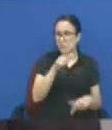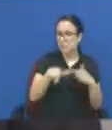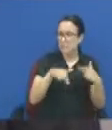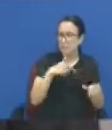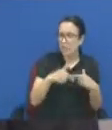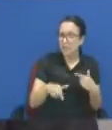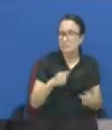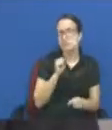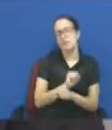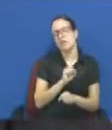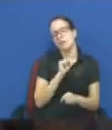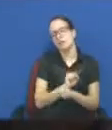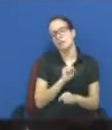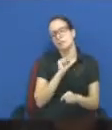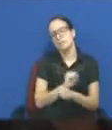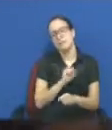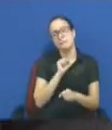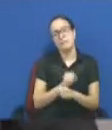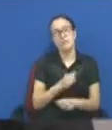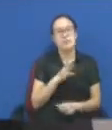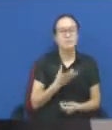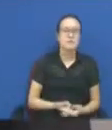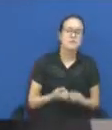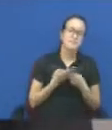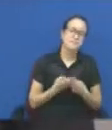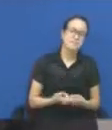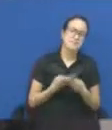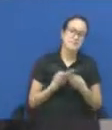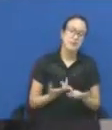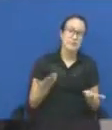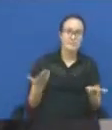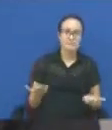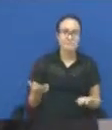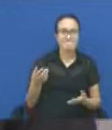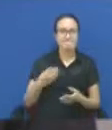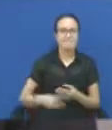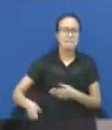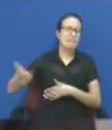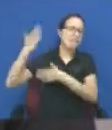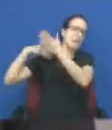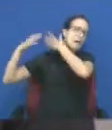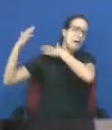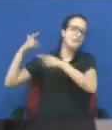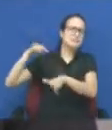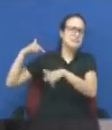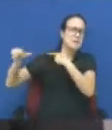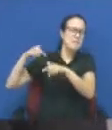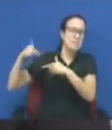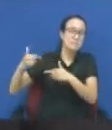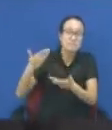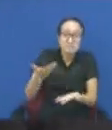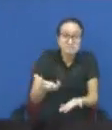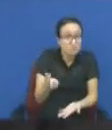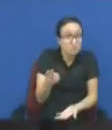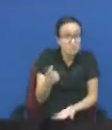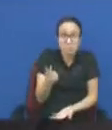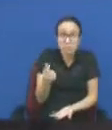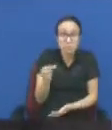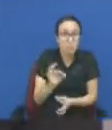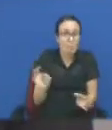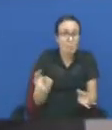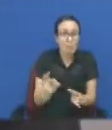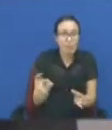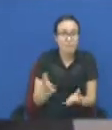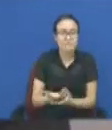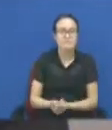para receber um pouco de dinheiro que ele já trabalhou lá atrás. Né? Mas vamos levantar, sim, eu vou pedir ao jurídico da